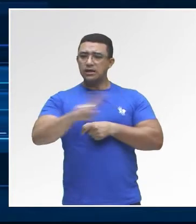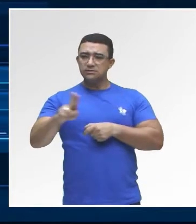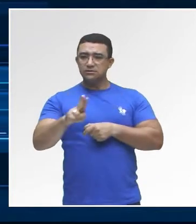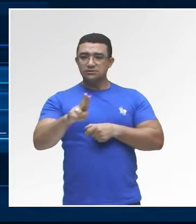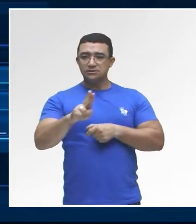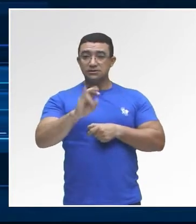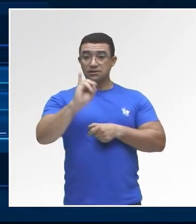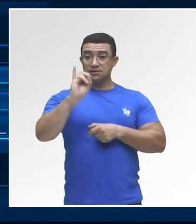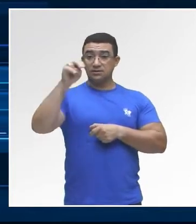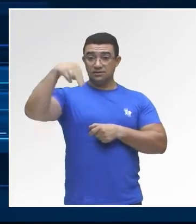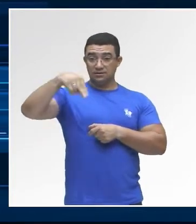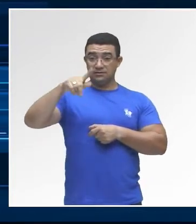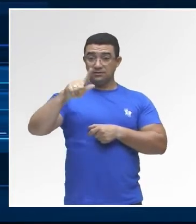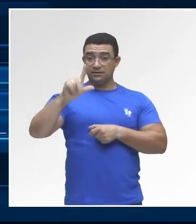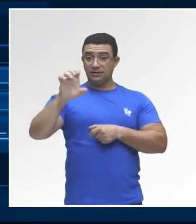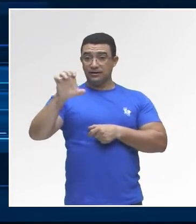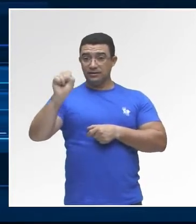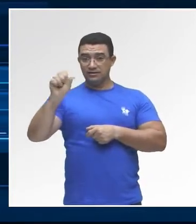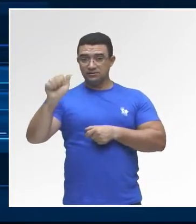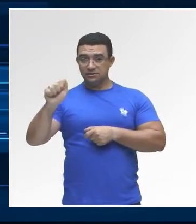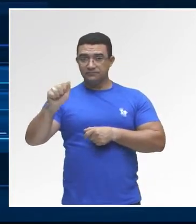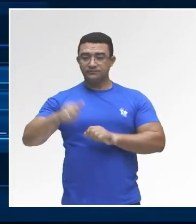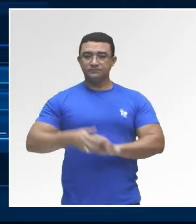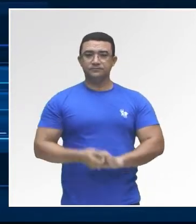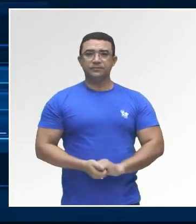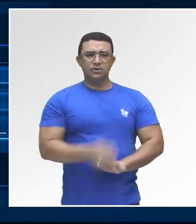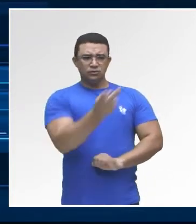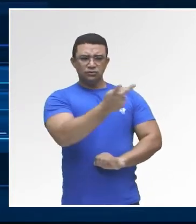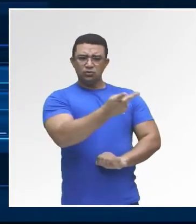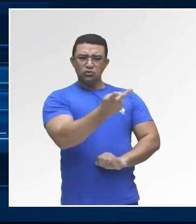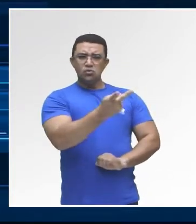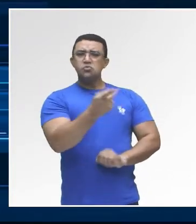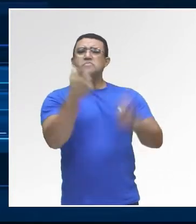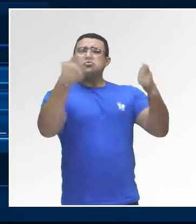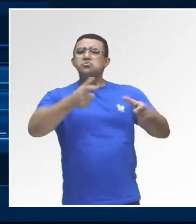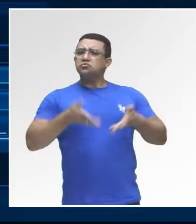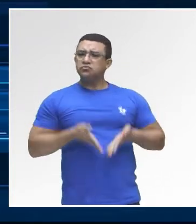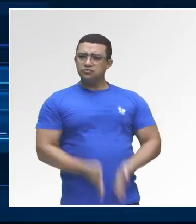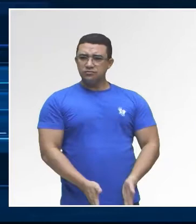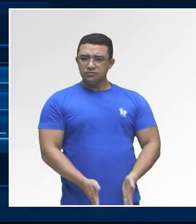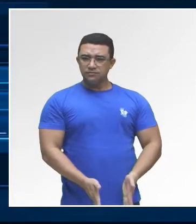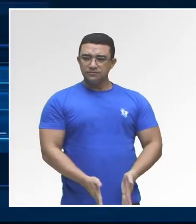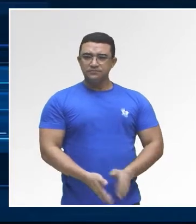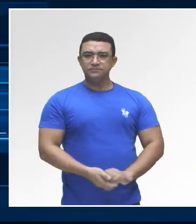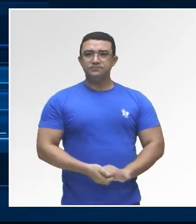duas personagens, né? A Dani e Julia. Where are you from, Dani and Julia?